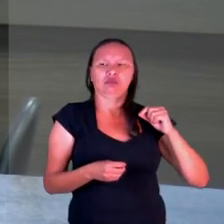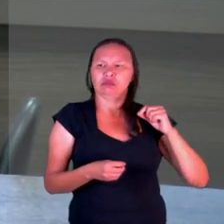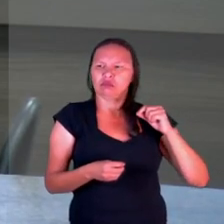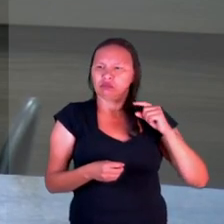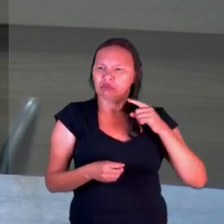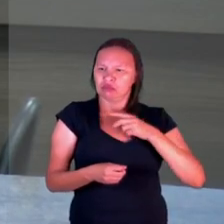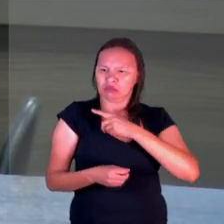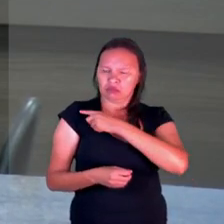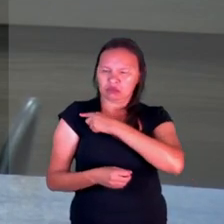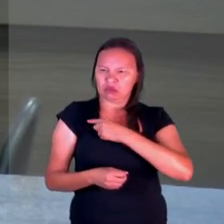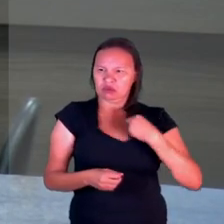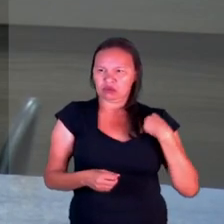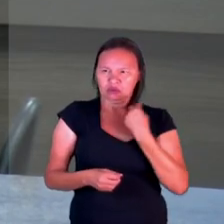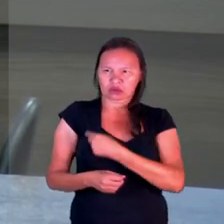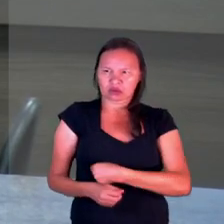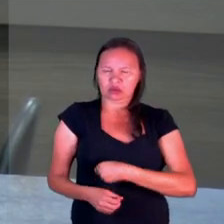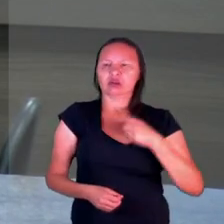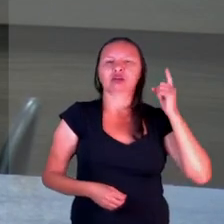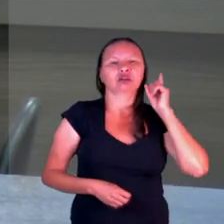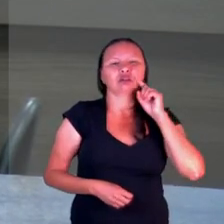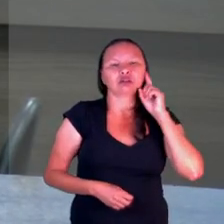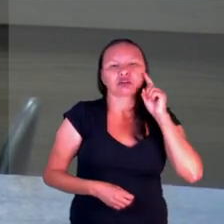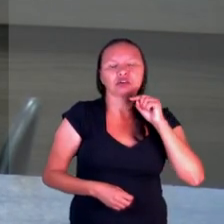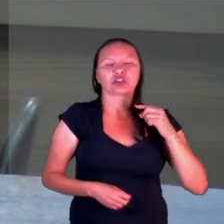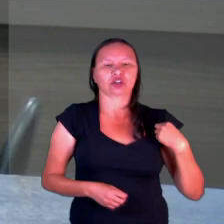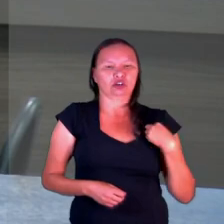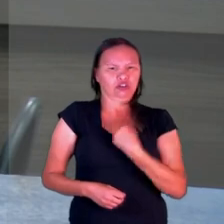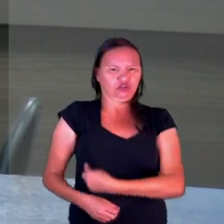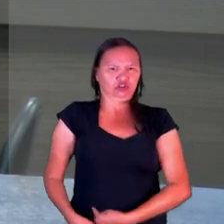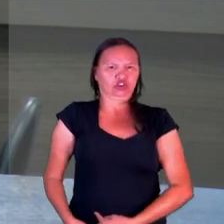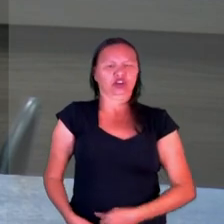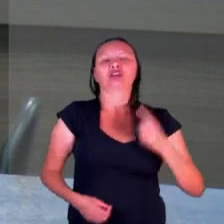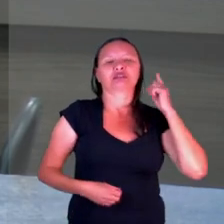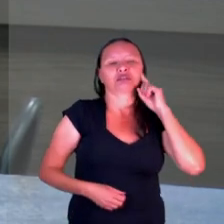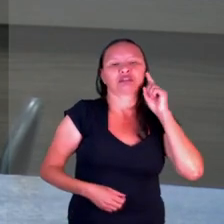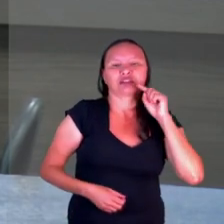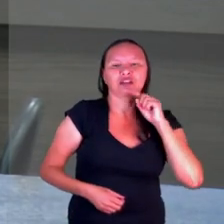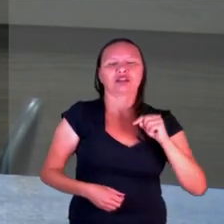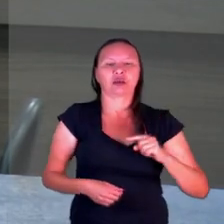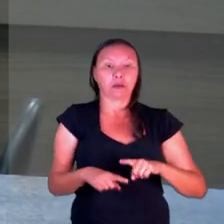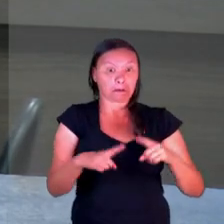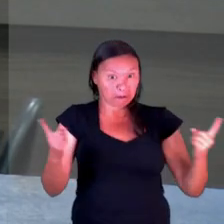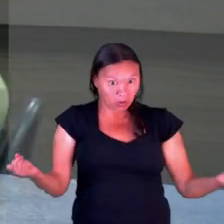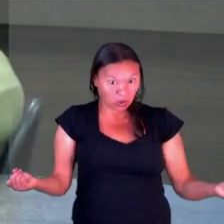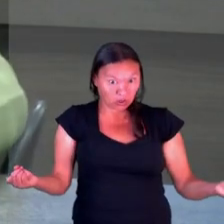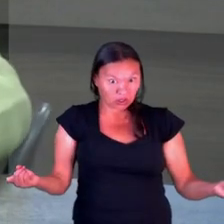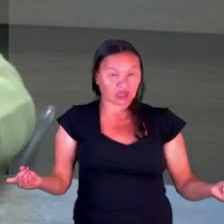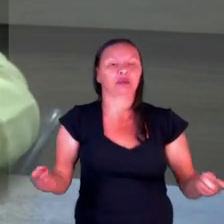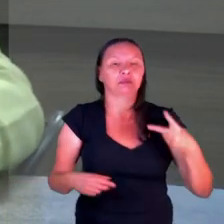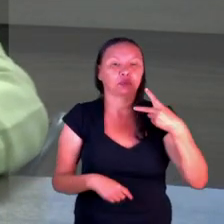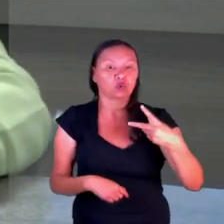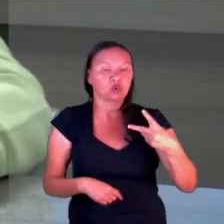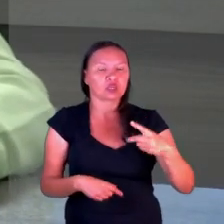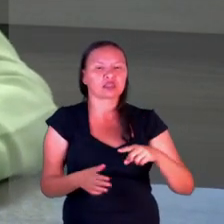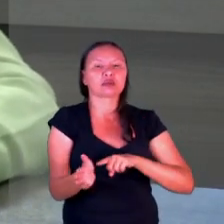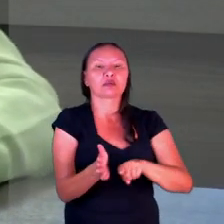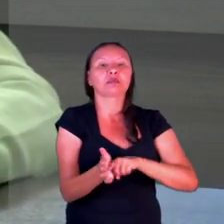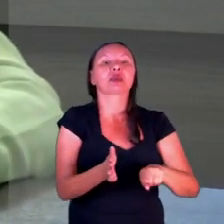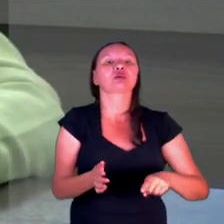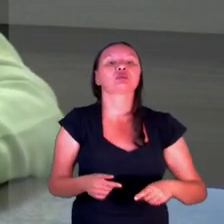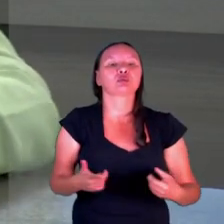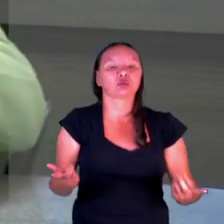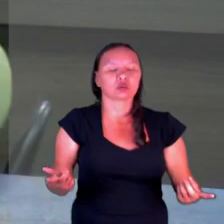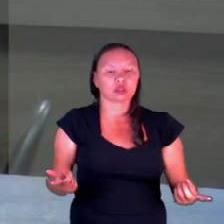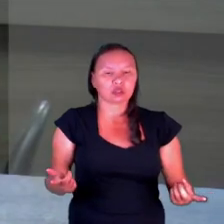que fica para nós que que fica para nós essa é a pergunta que eu quero fazer sabe por porque são duas perguntas o que que fica para nós